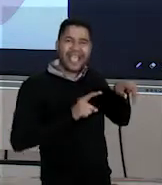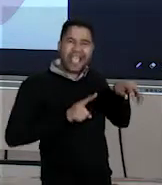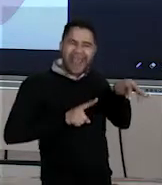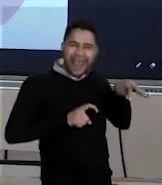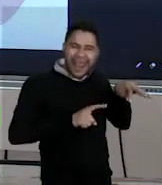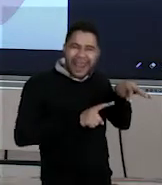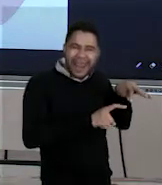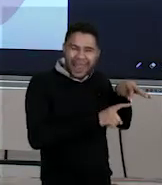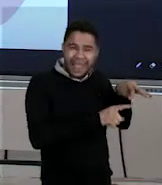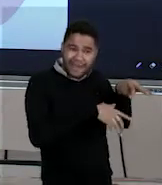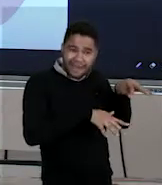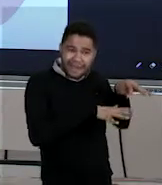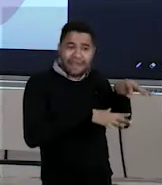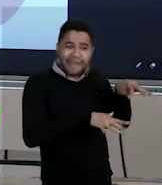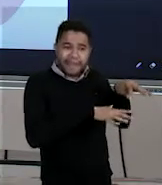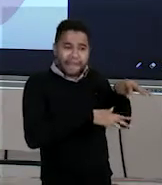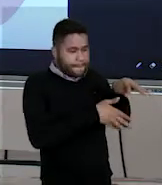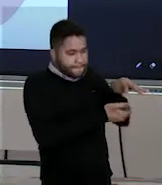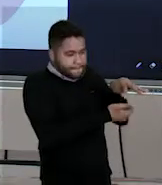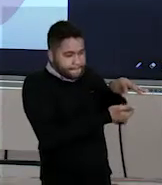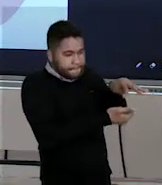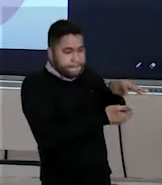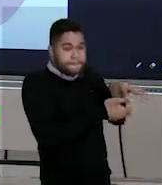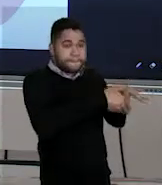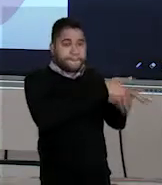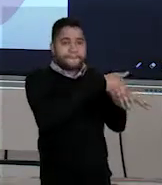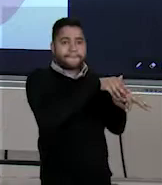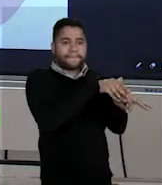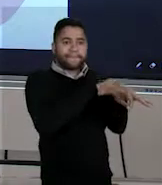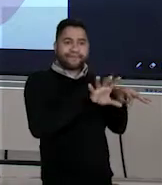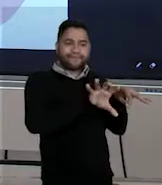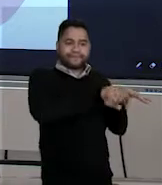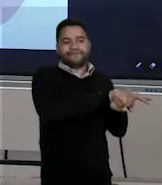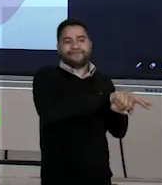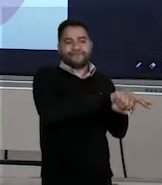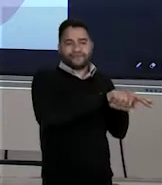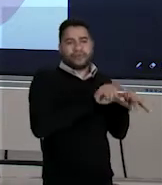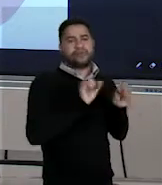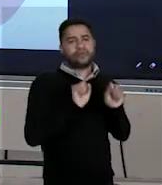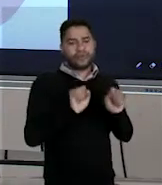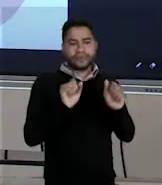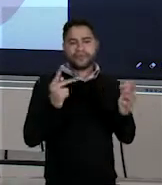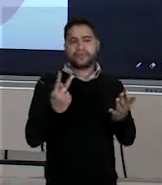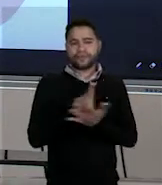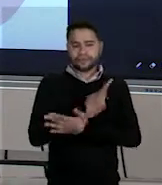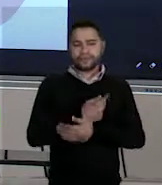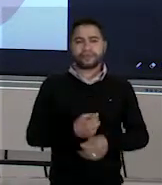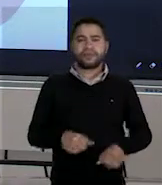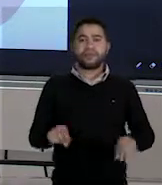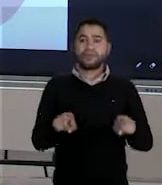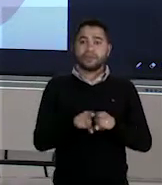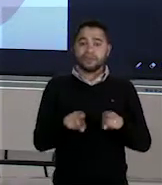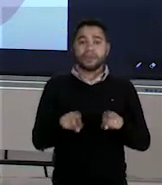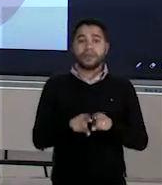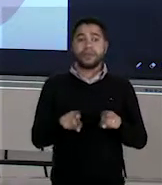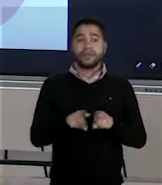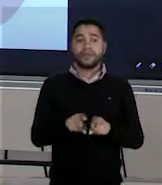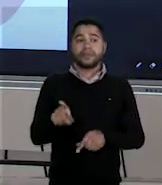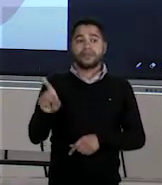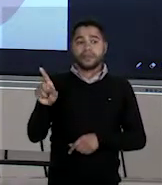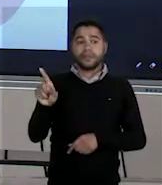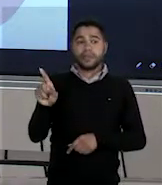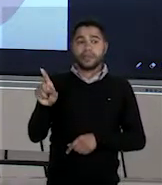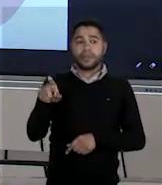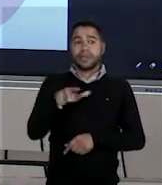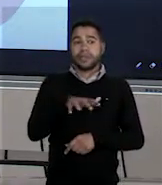vivem aqui nessa região anal, elas podem contaminar a sua vagina e podem contaminar aqui a